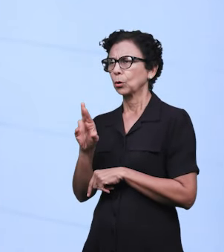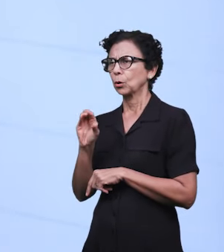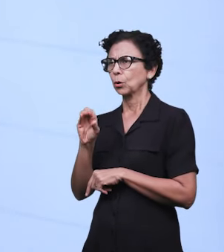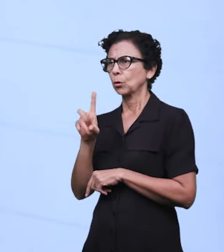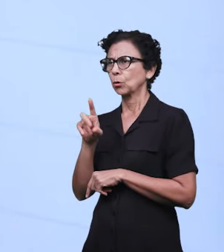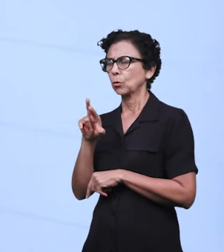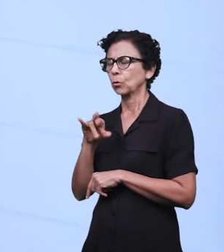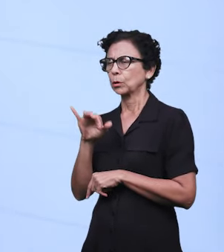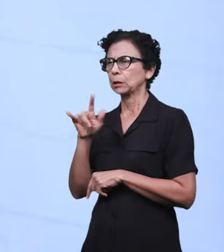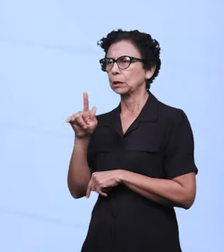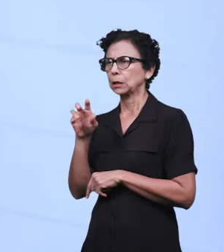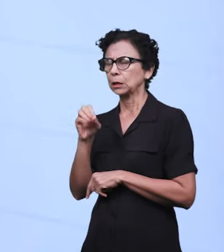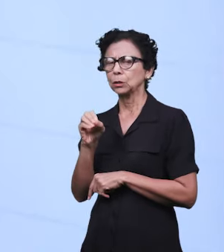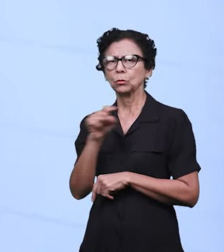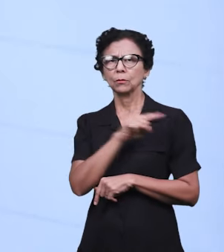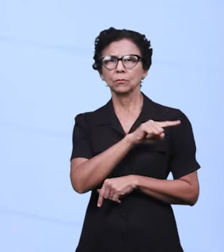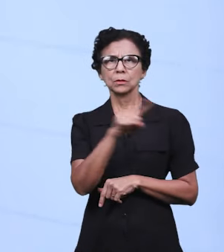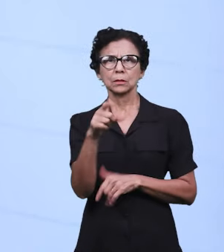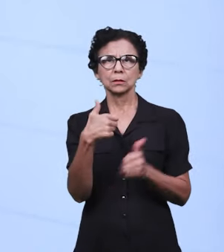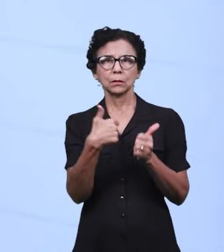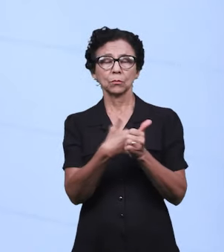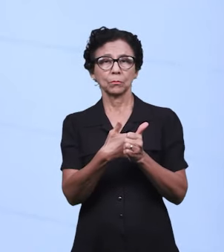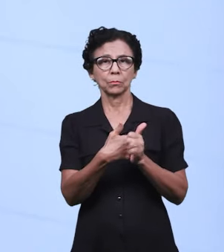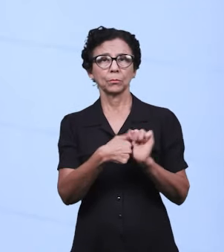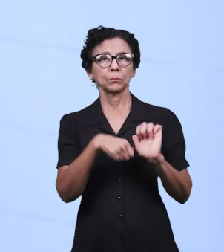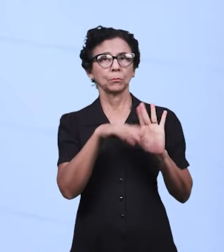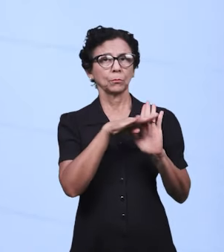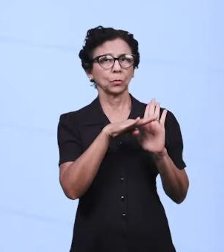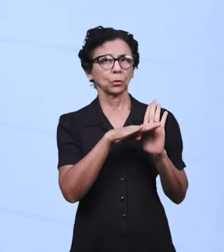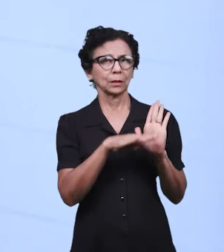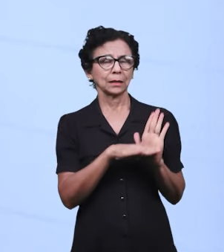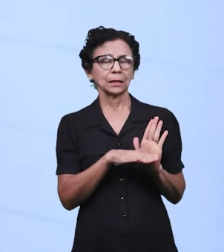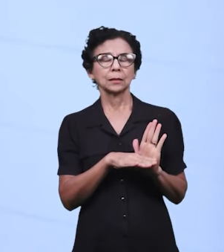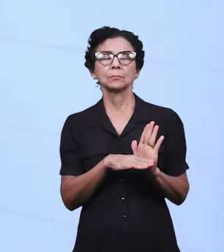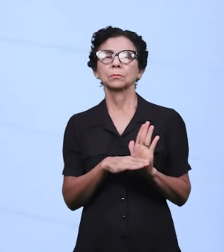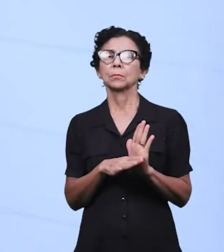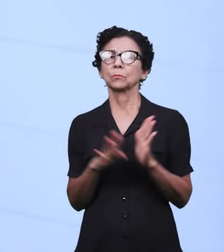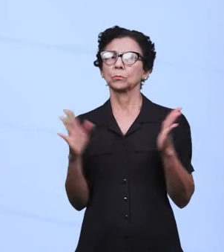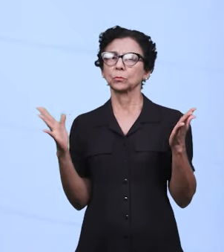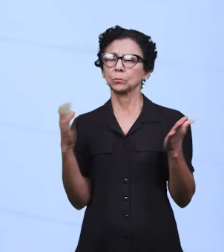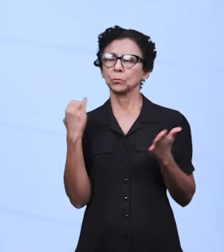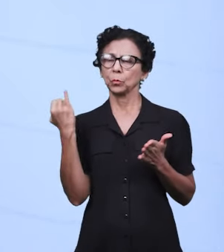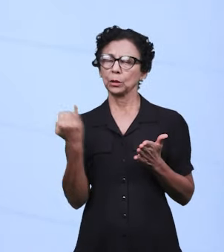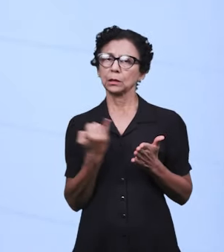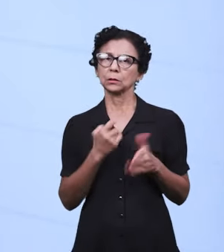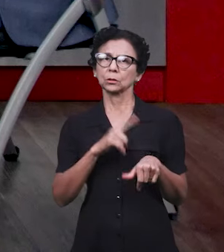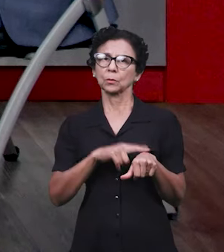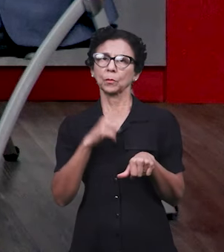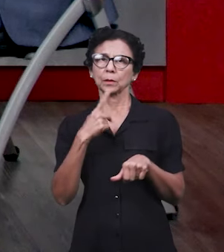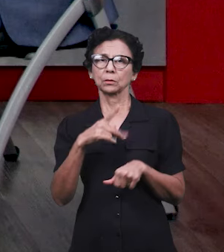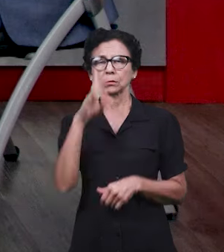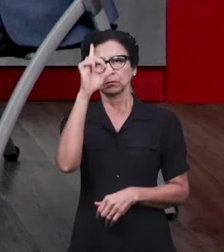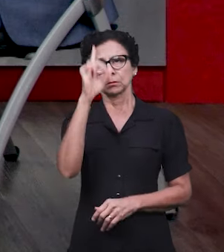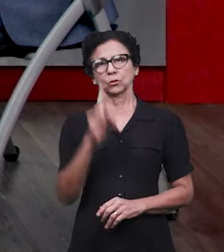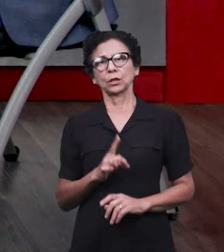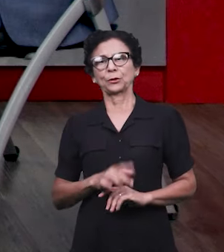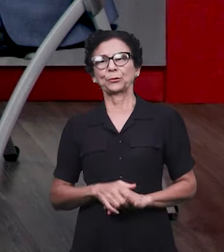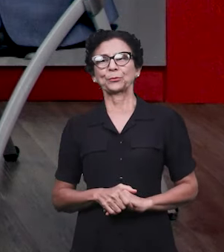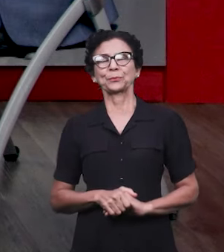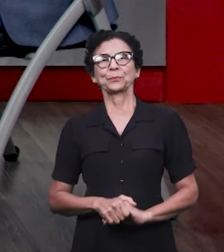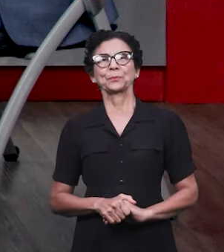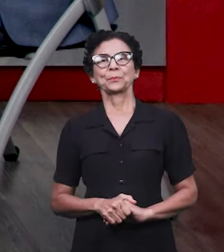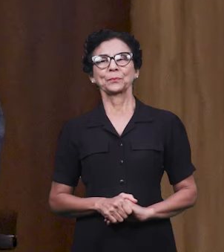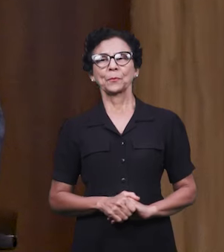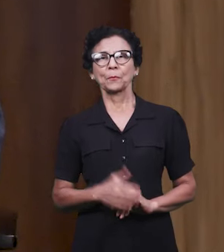assistem e amigos que acompanham esse belíssimo programa Momento do Direito. Dr. Maurício Freire